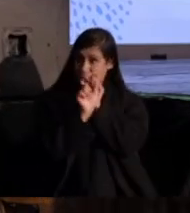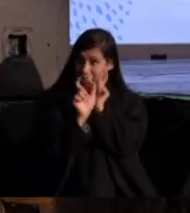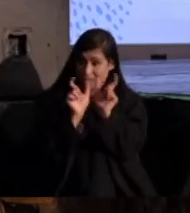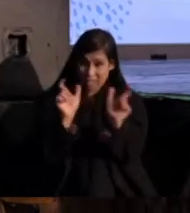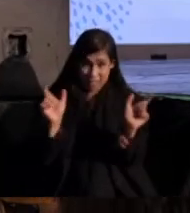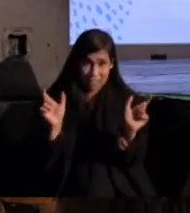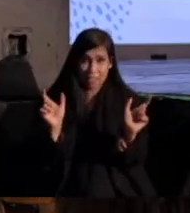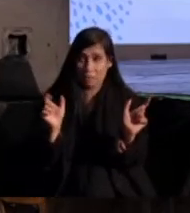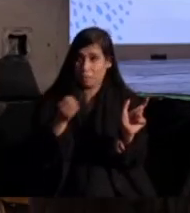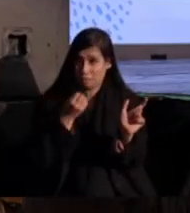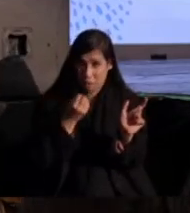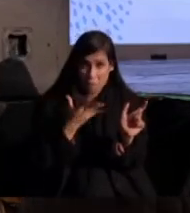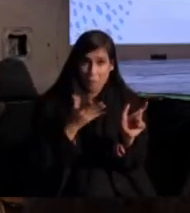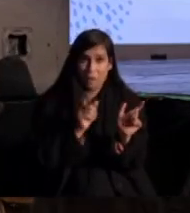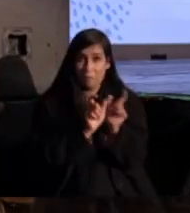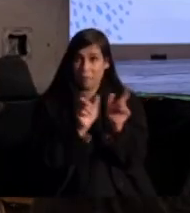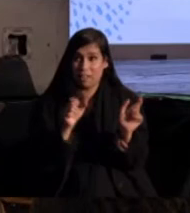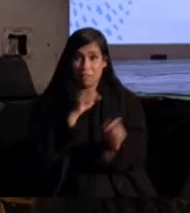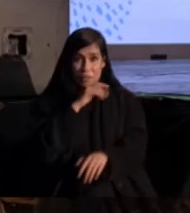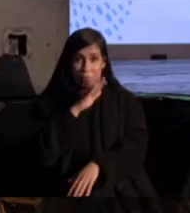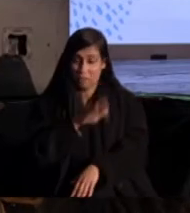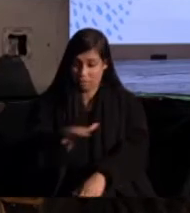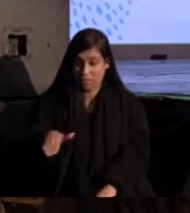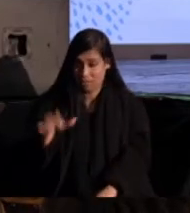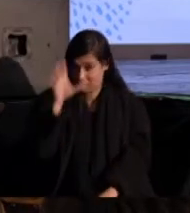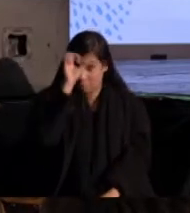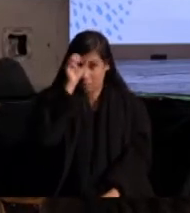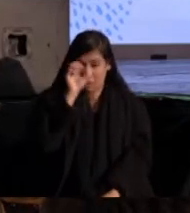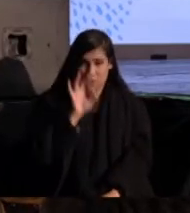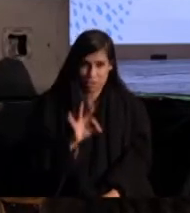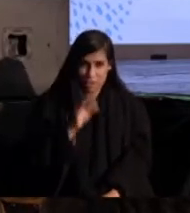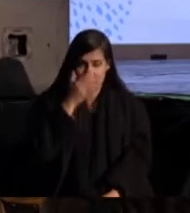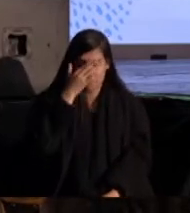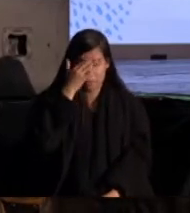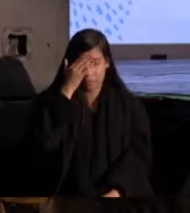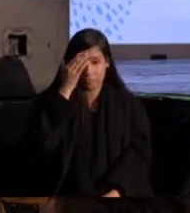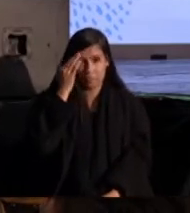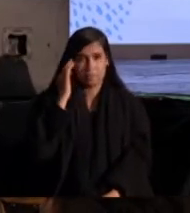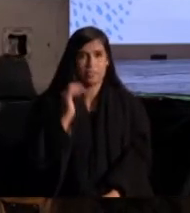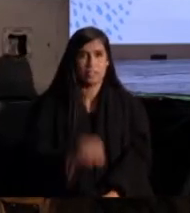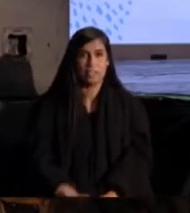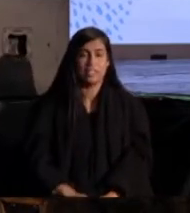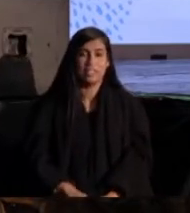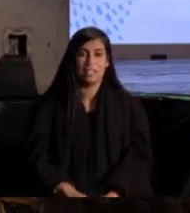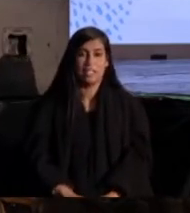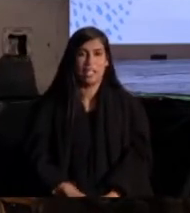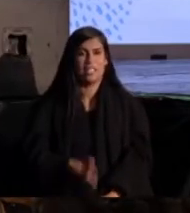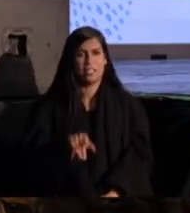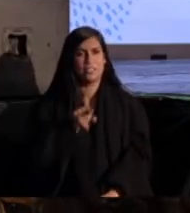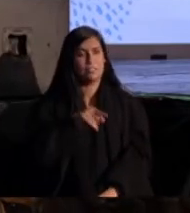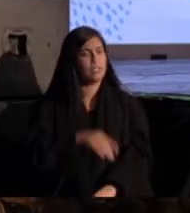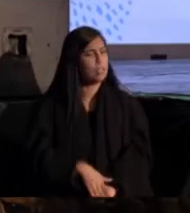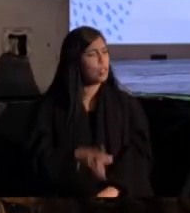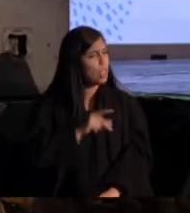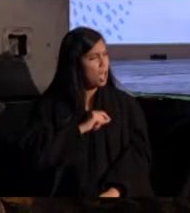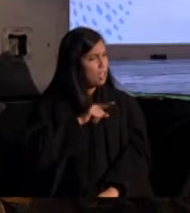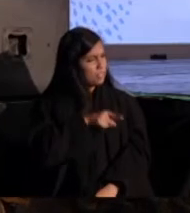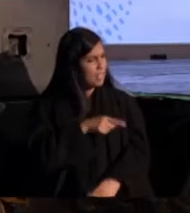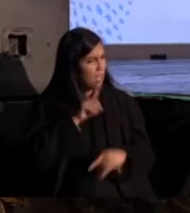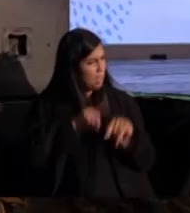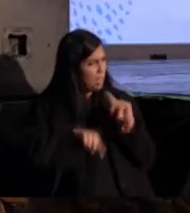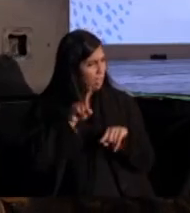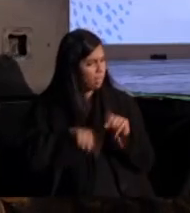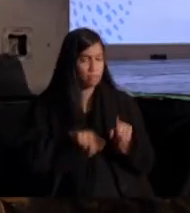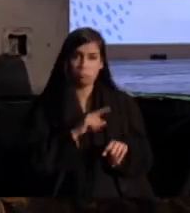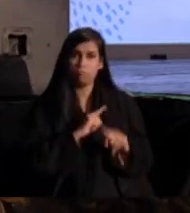más palavras. Nós temos aí o fenômeno da língua suja, não? A boca suja, o que não pode ser falado. Há todo